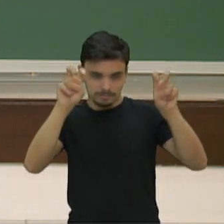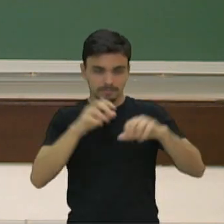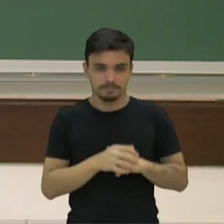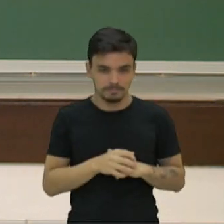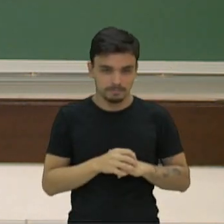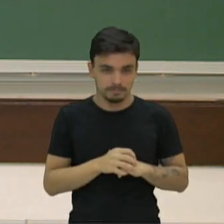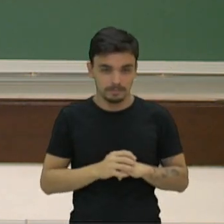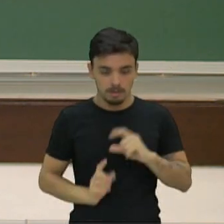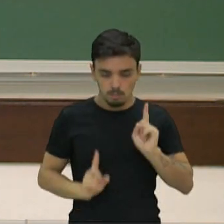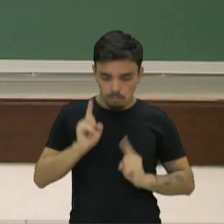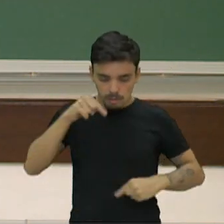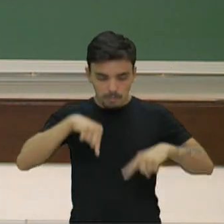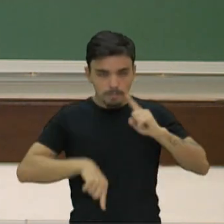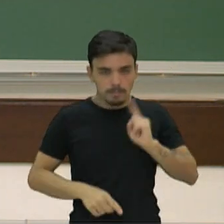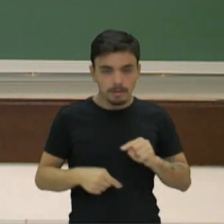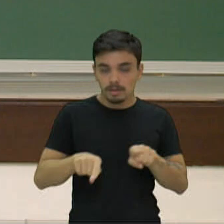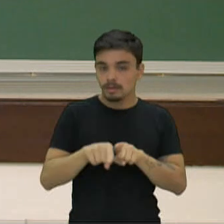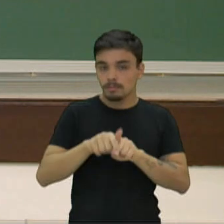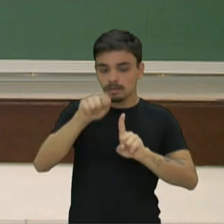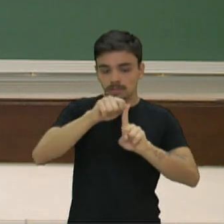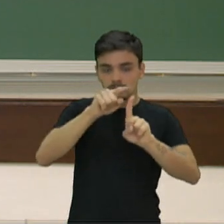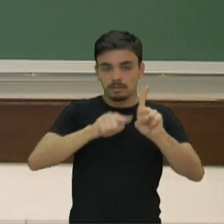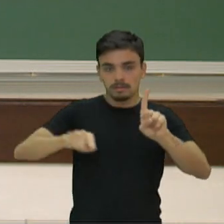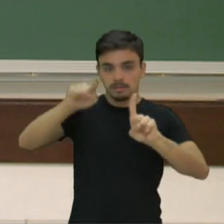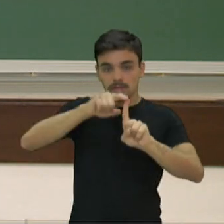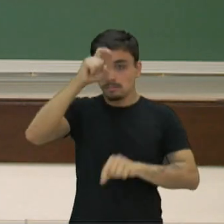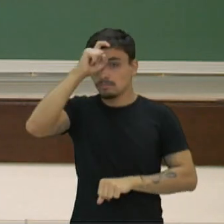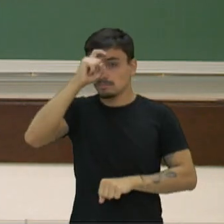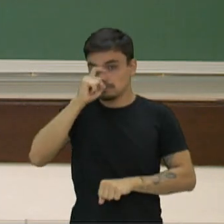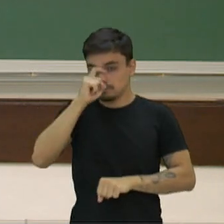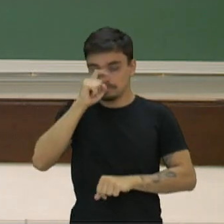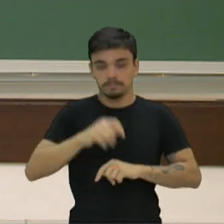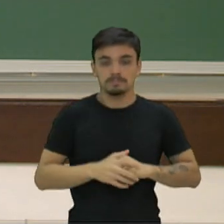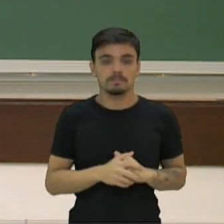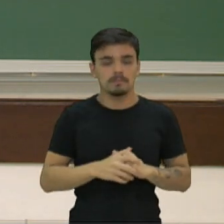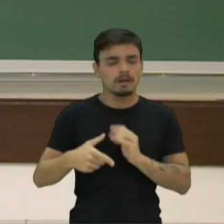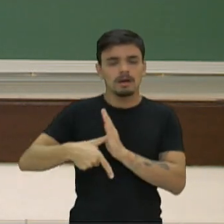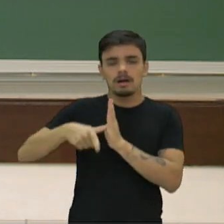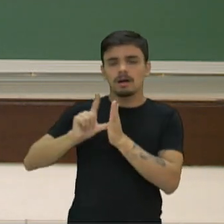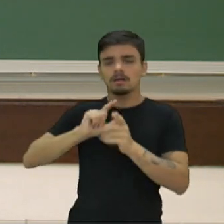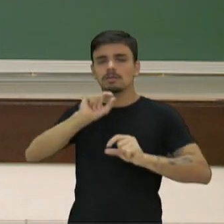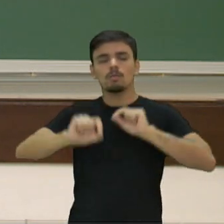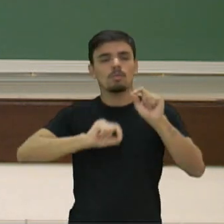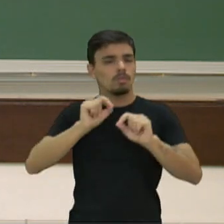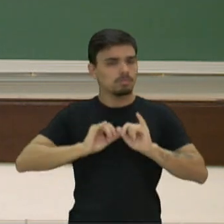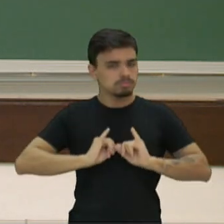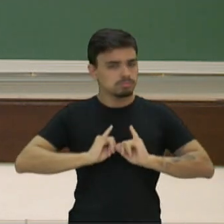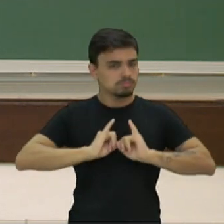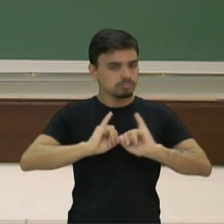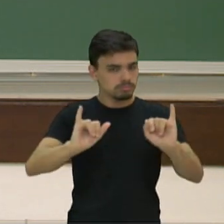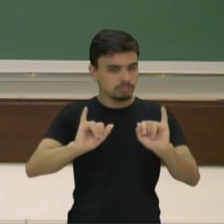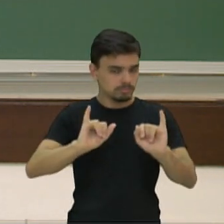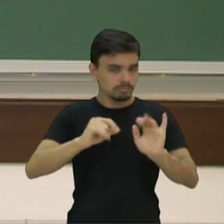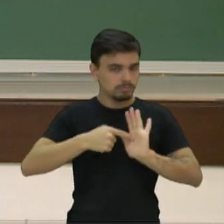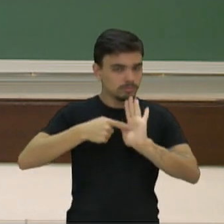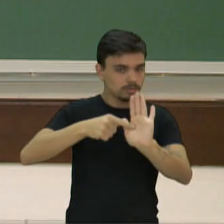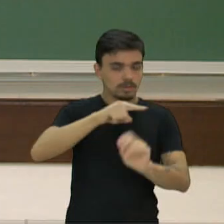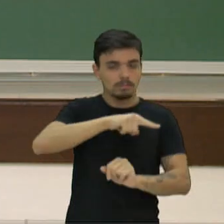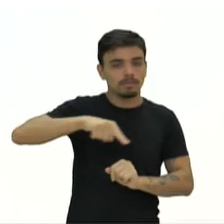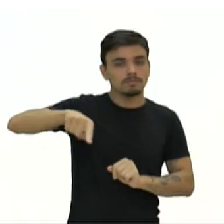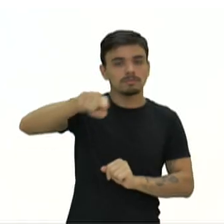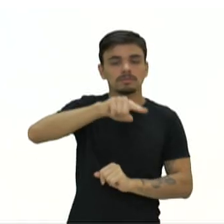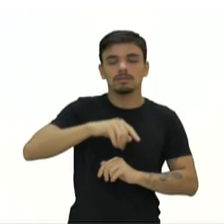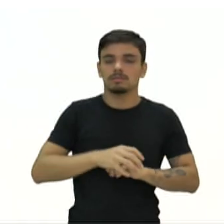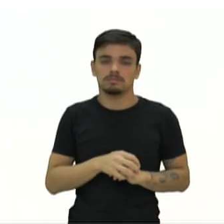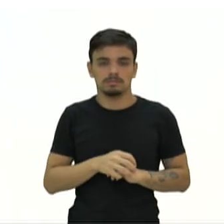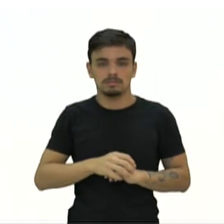tema hormônios e ciclo menstrual. Então vamos lá, gente. Antes, porém, eu quero trazer uma reportagem bem bacana que a